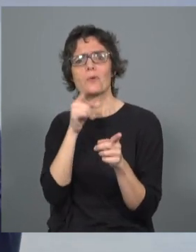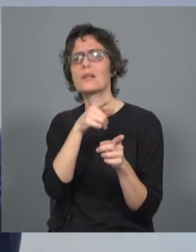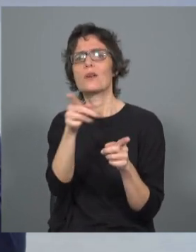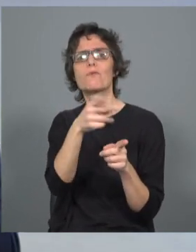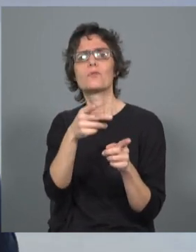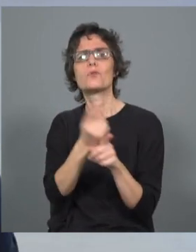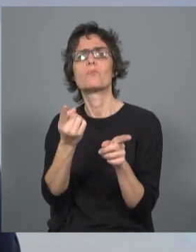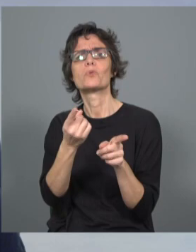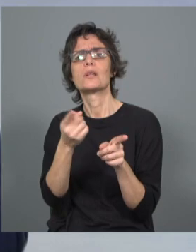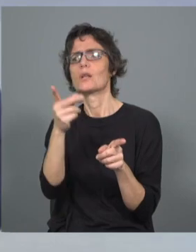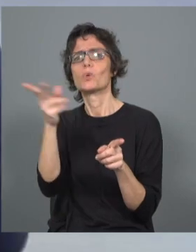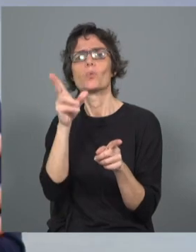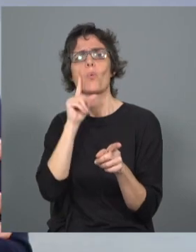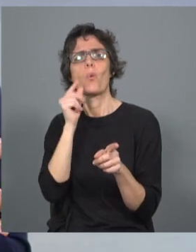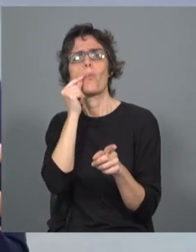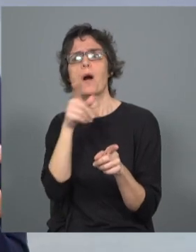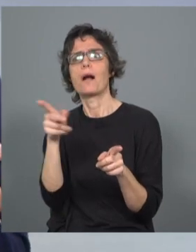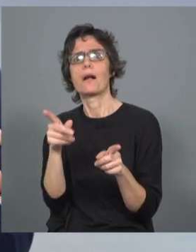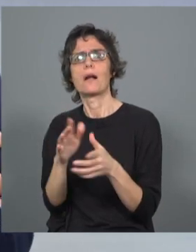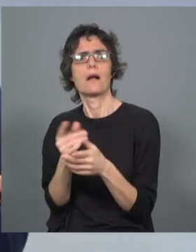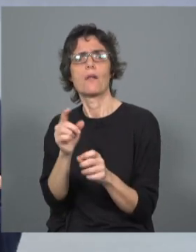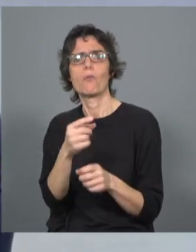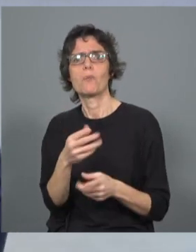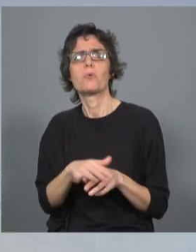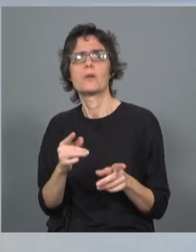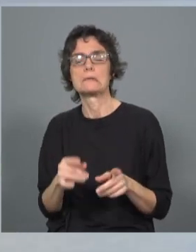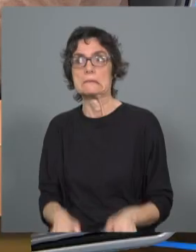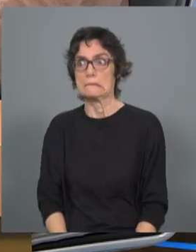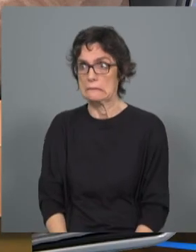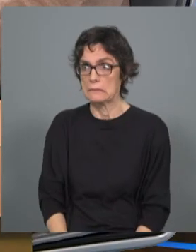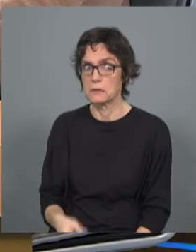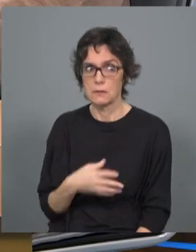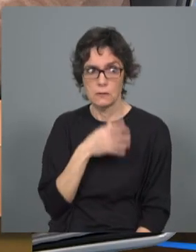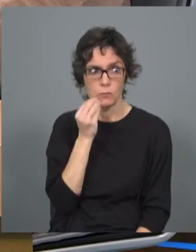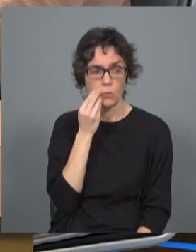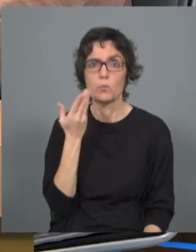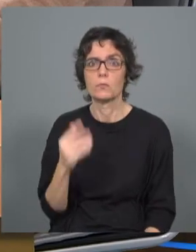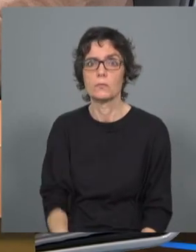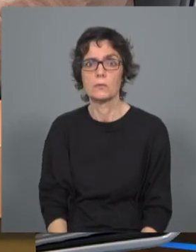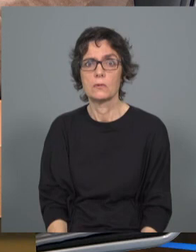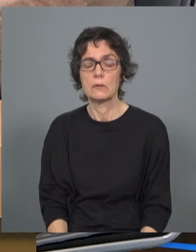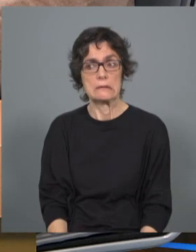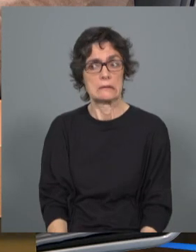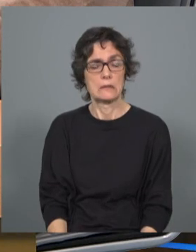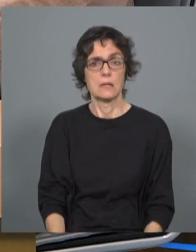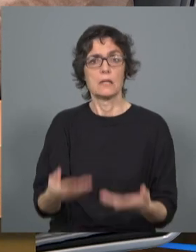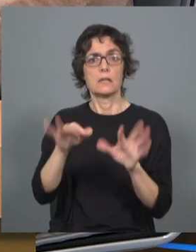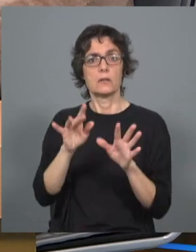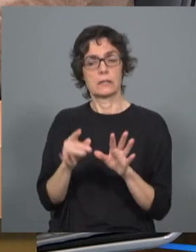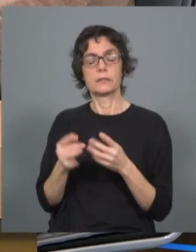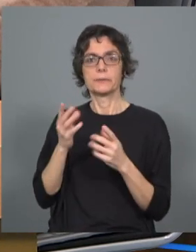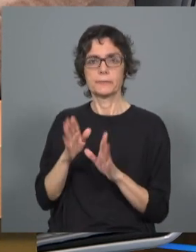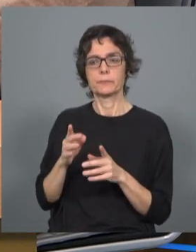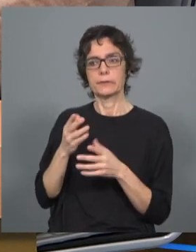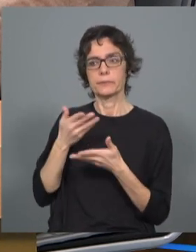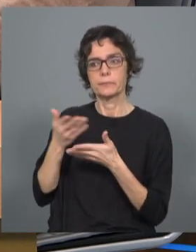Caiu a ficha, né? Não, Padre Zé Manel. Padre Zé Manel, e agora como é que eu explico isto? E a partir daí, de uma conversa muito simples, de facto, e de um